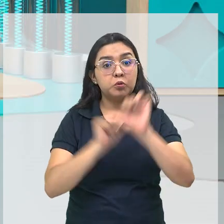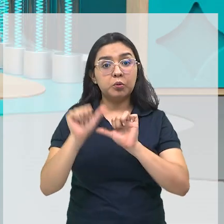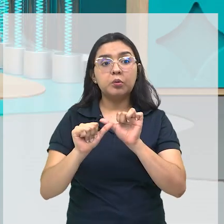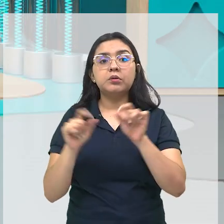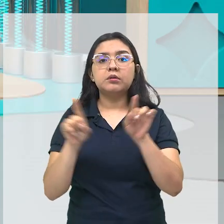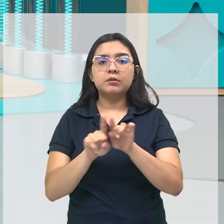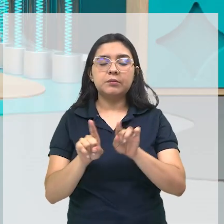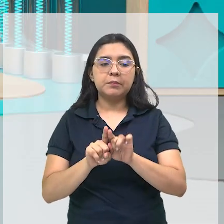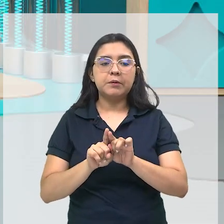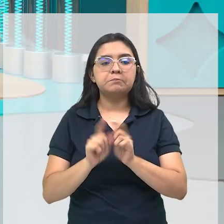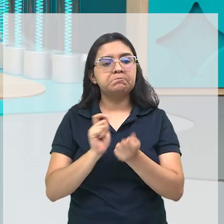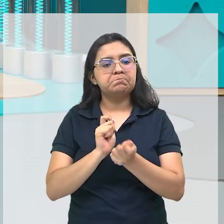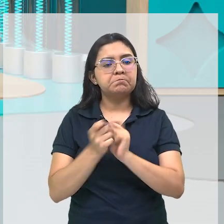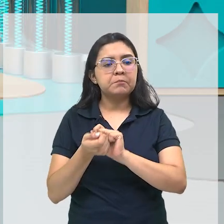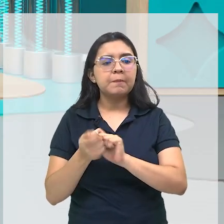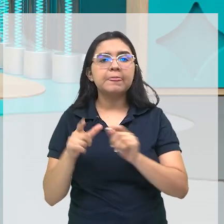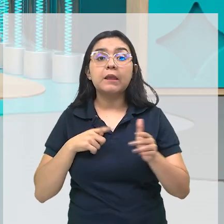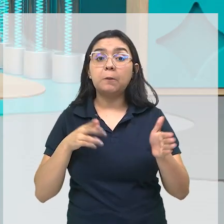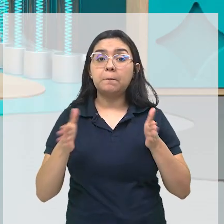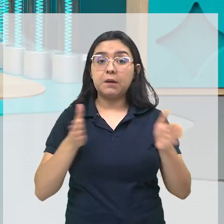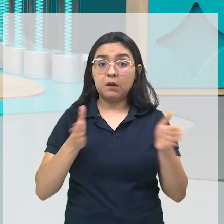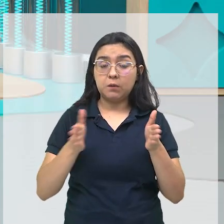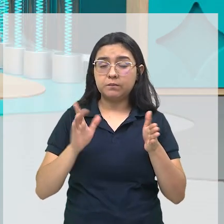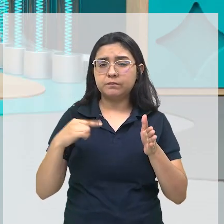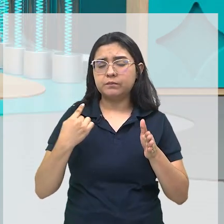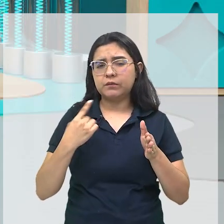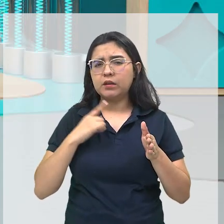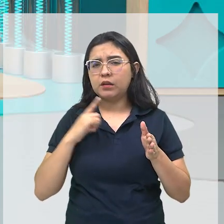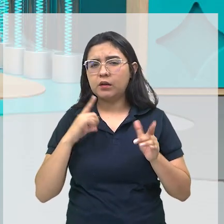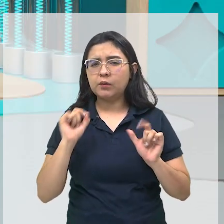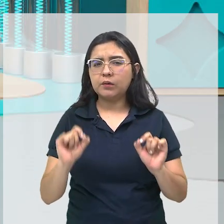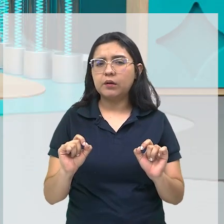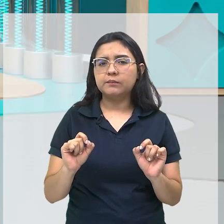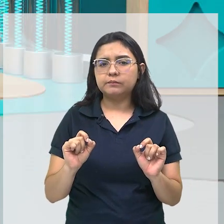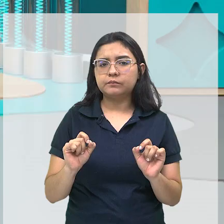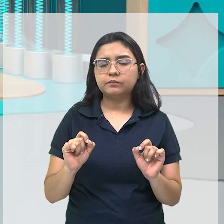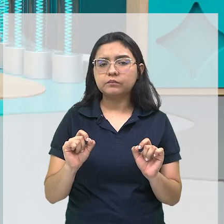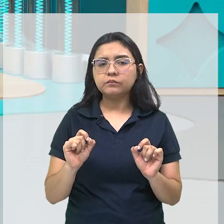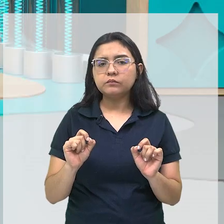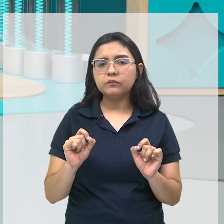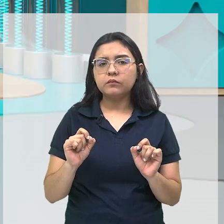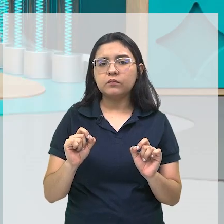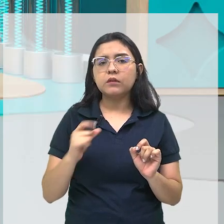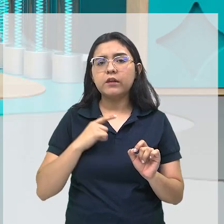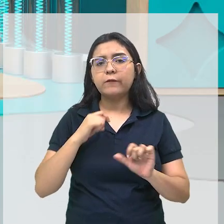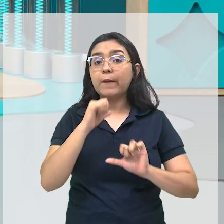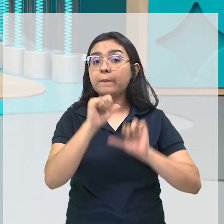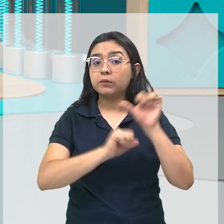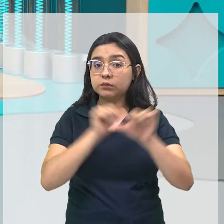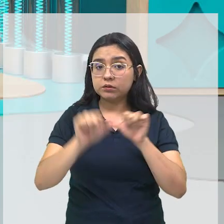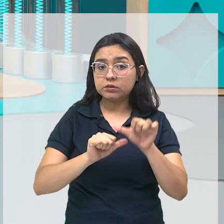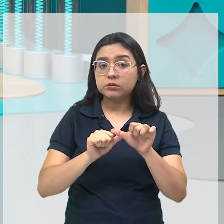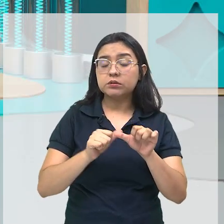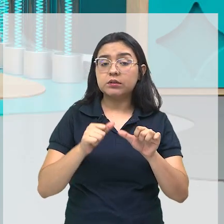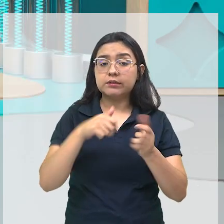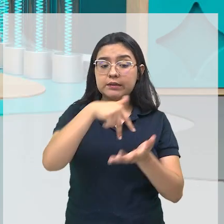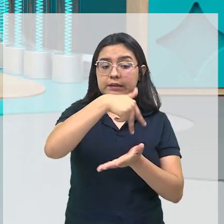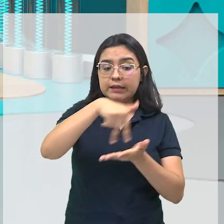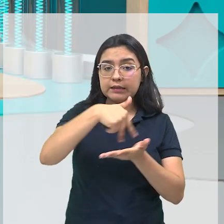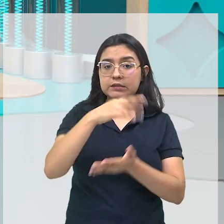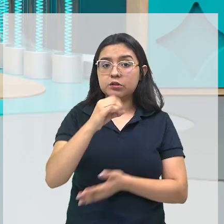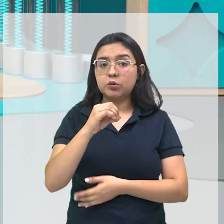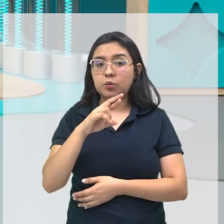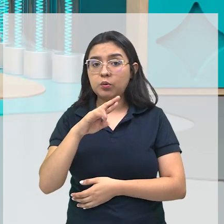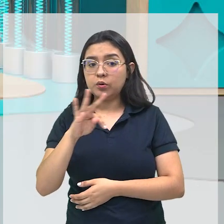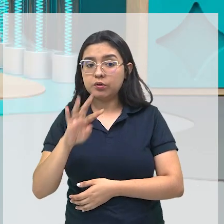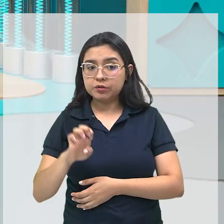mais codificada. Nesse período, a gente teve aí uma ligeira modificação na dança de